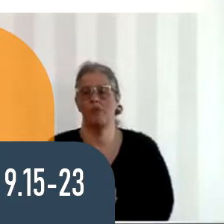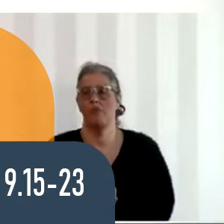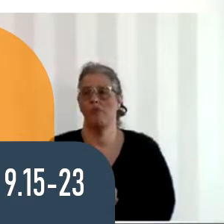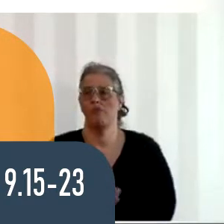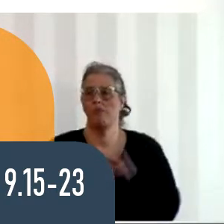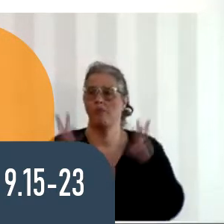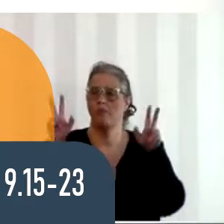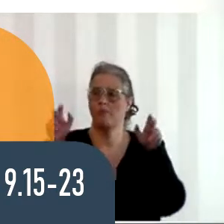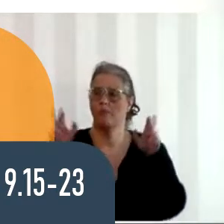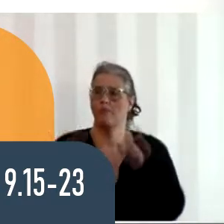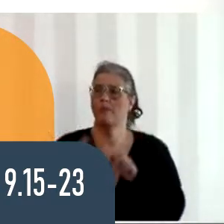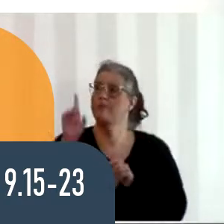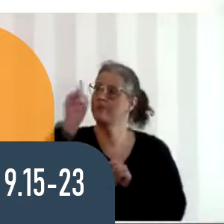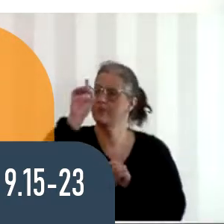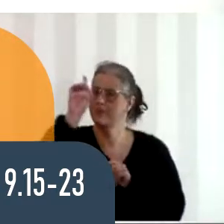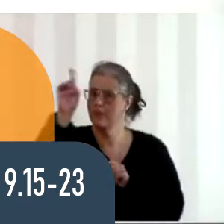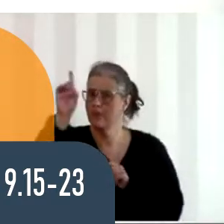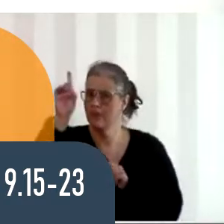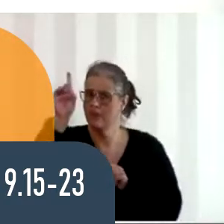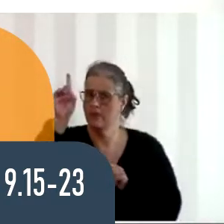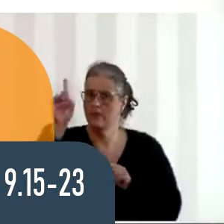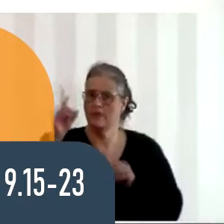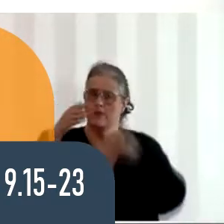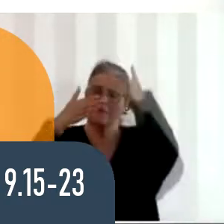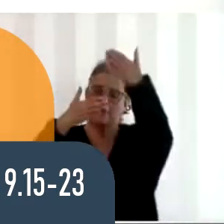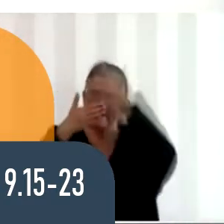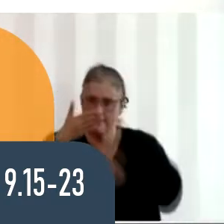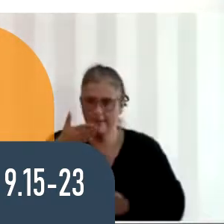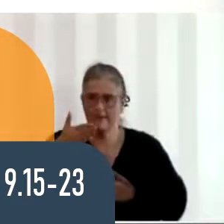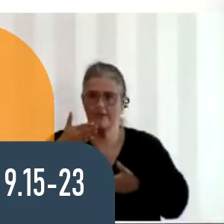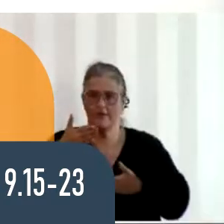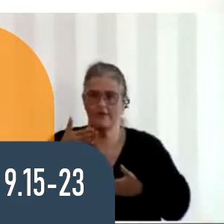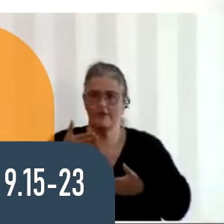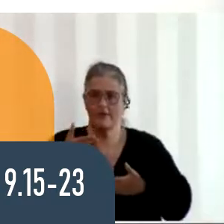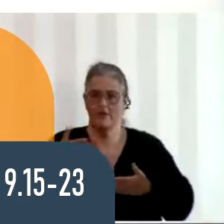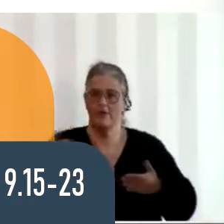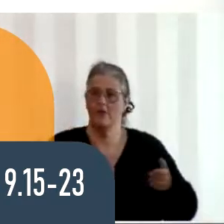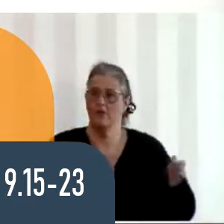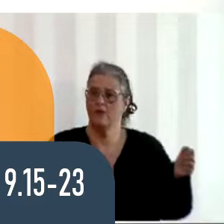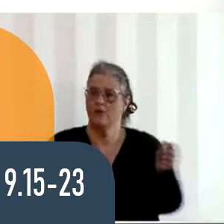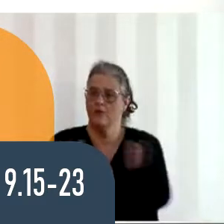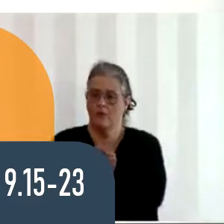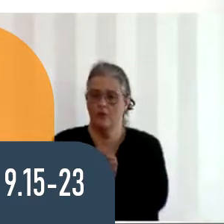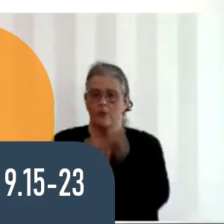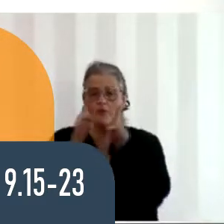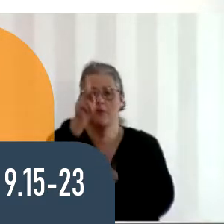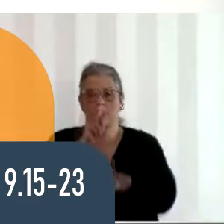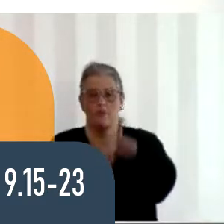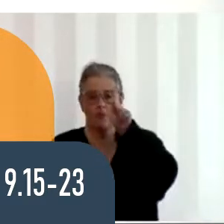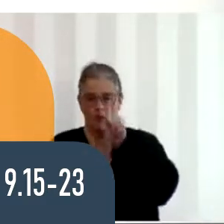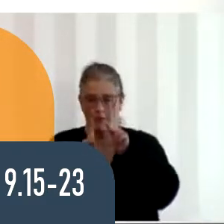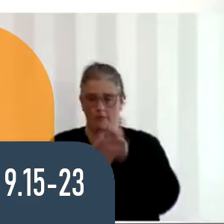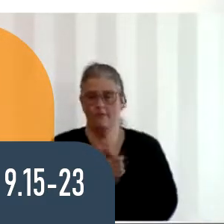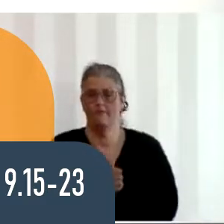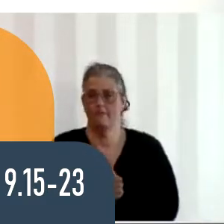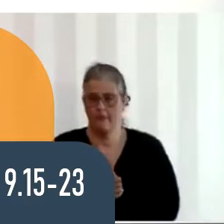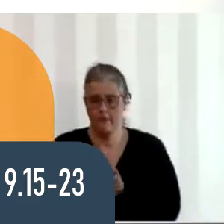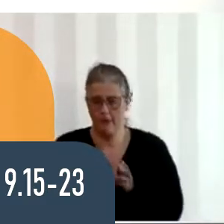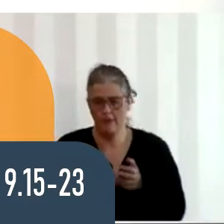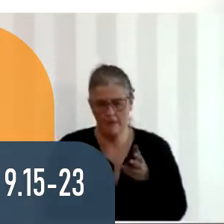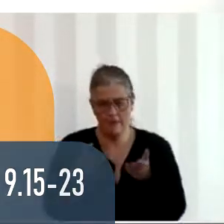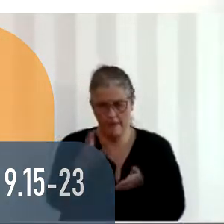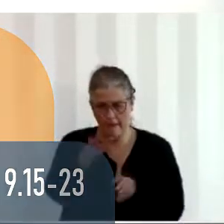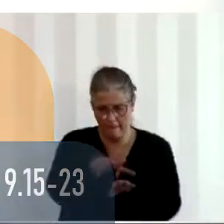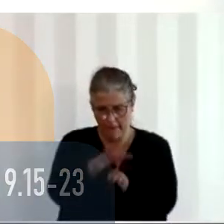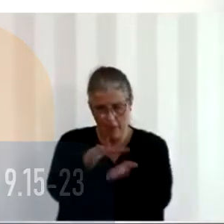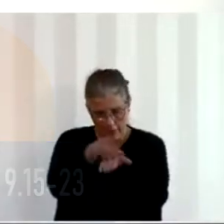este: Deus está presente com o seu povo. Eu quero que você repita comigo esse tema.